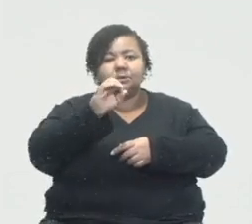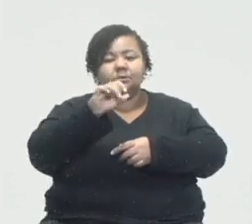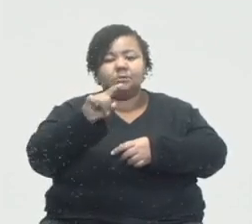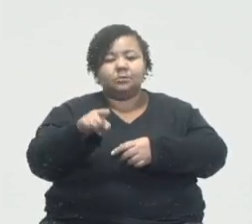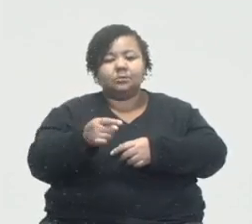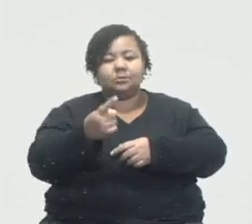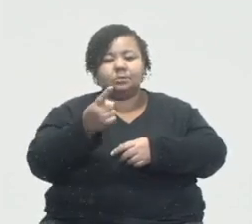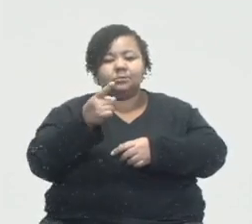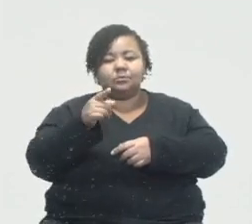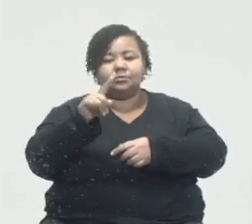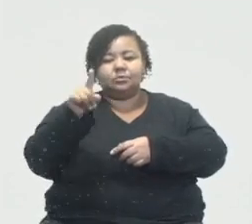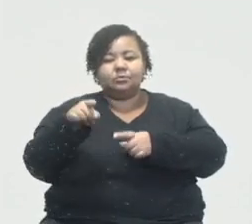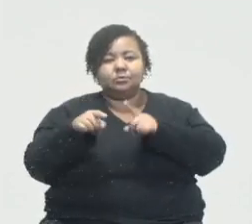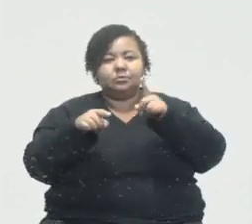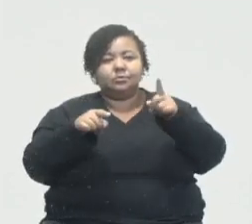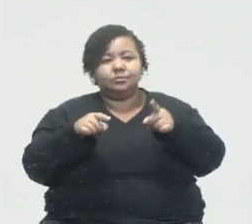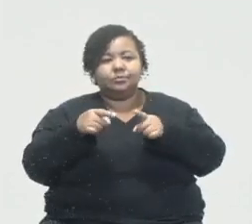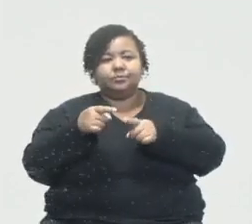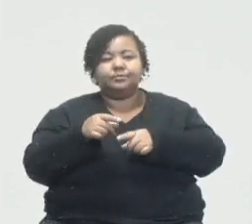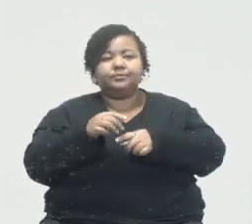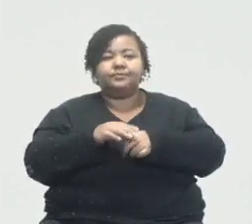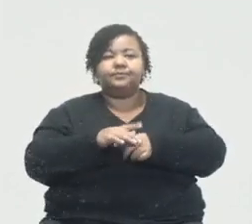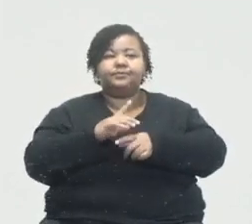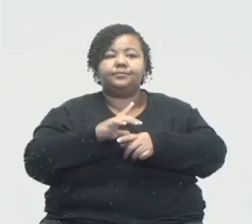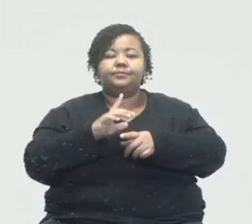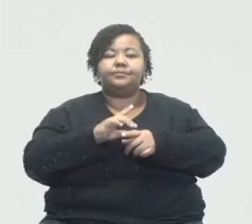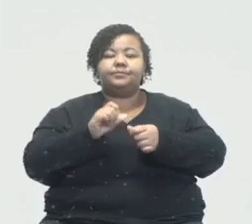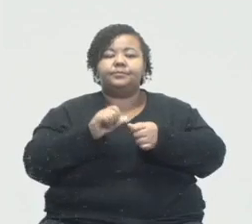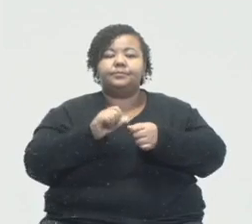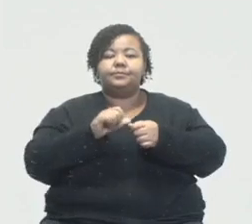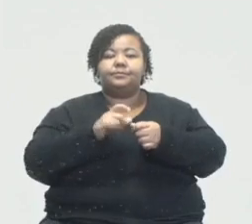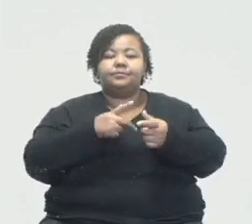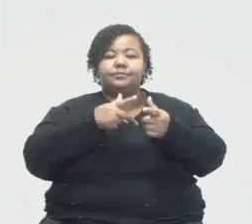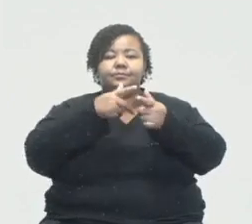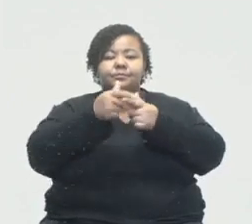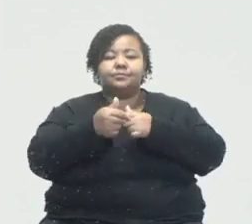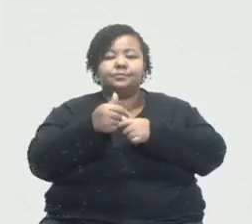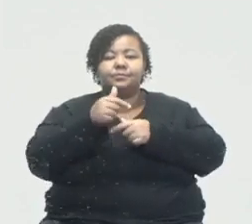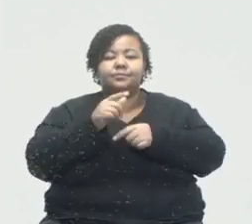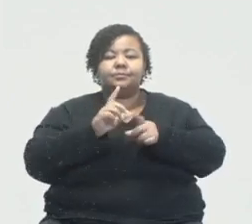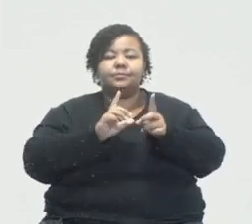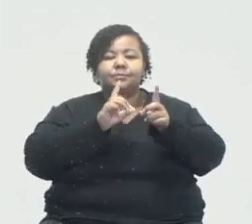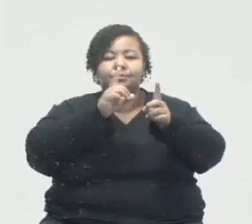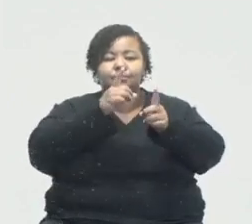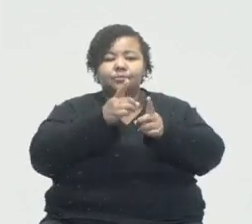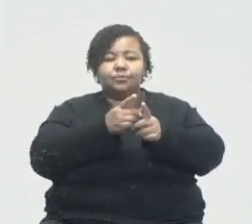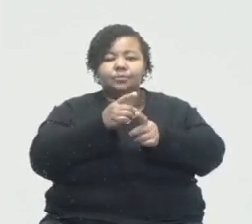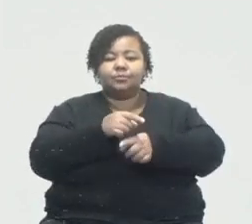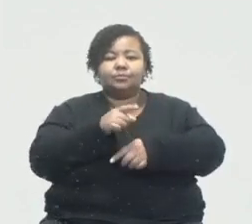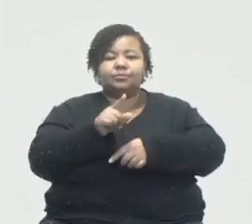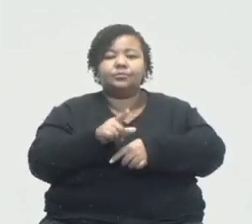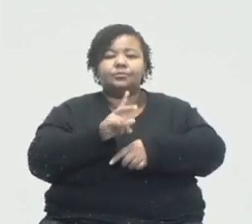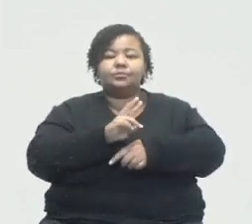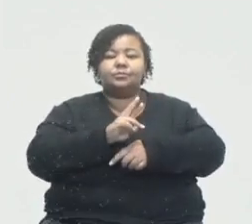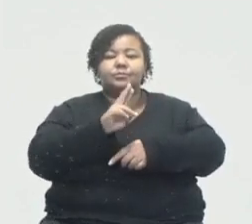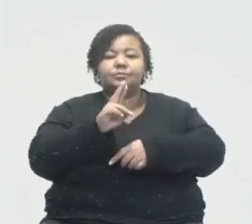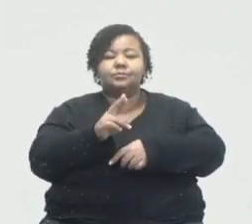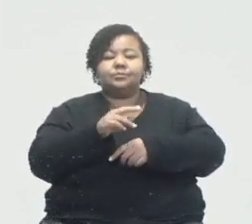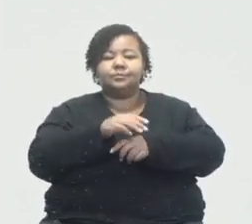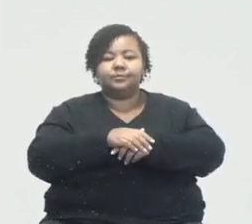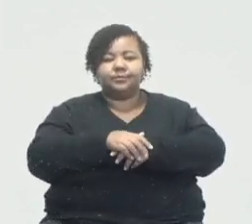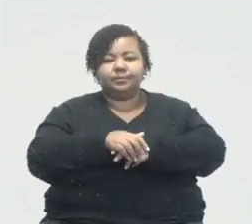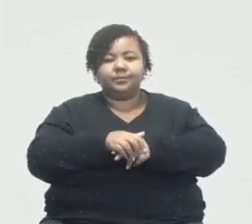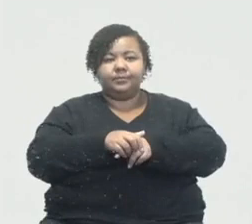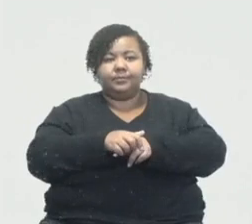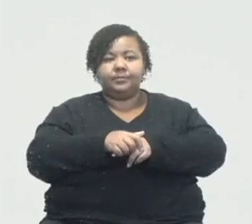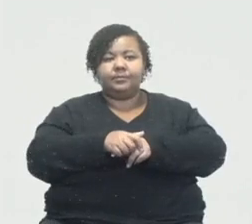nas coordenadas da nossa base beta, nós vamos resolver e vamos encontrar os seguintes